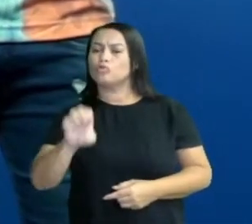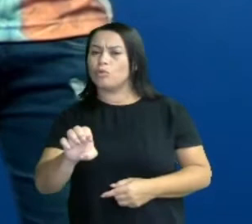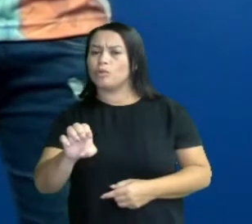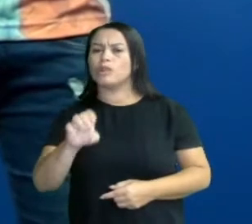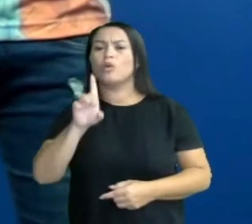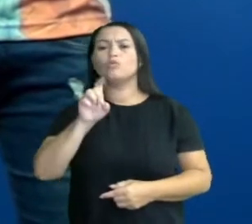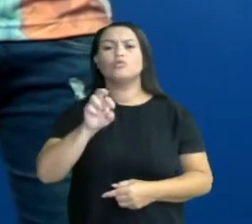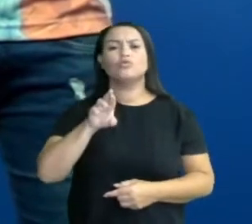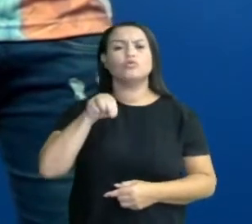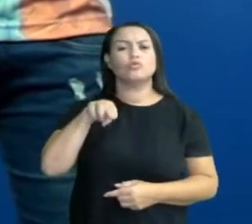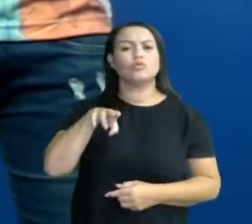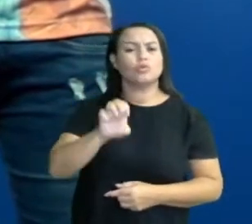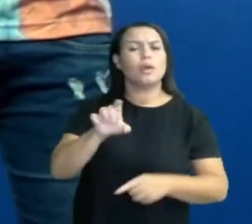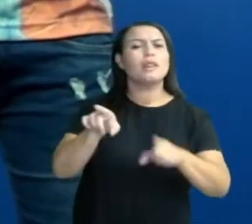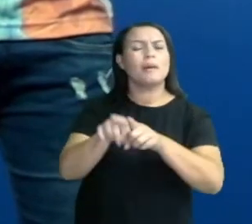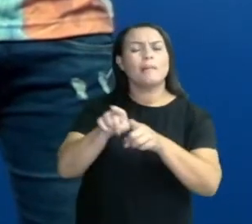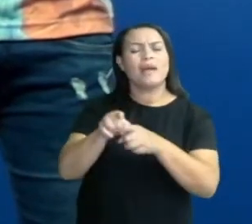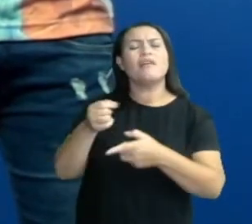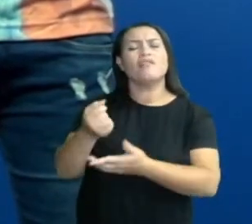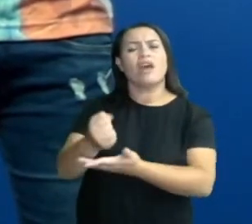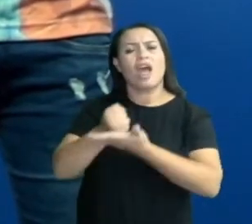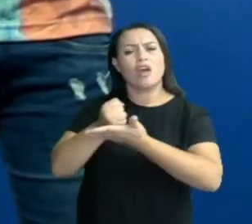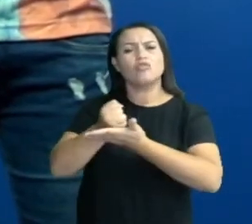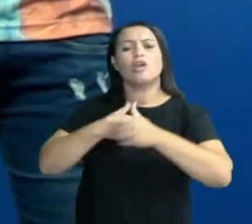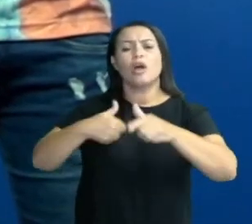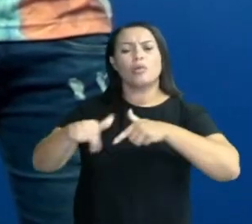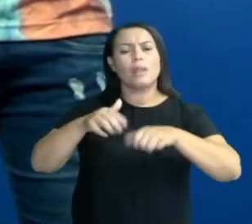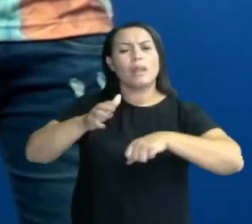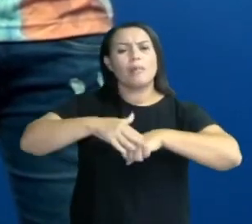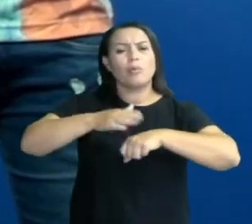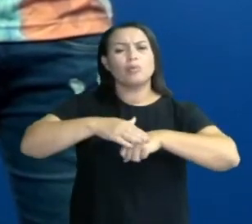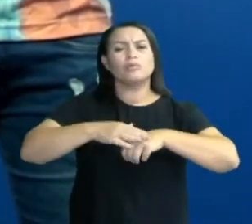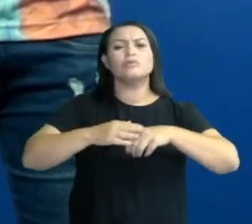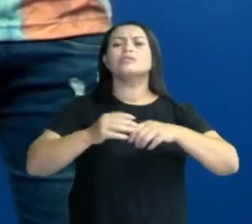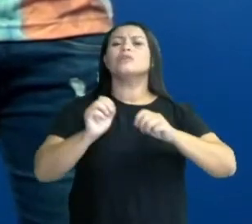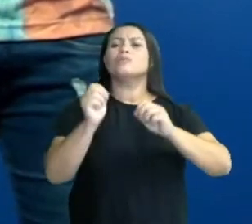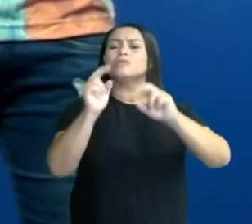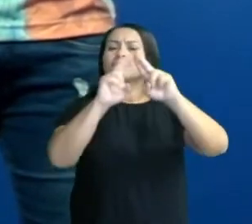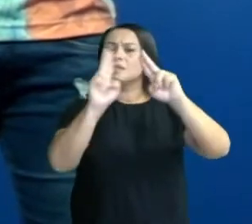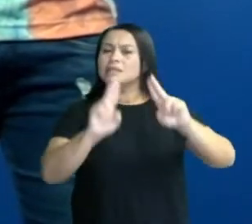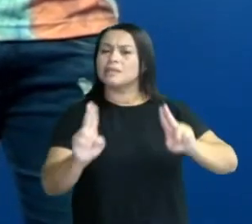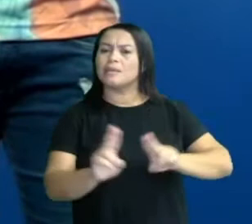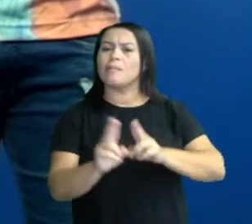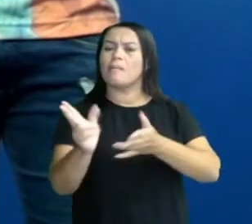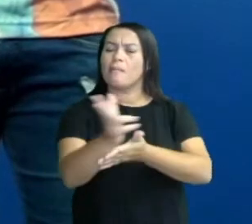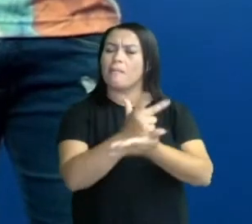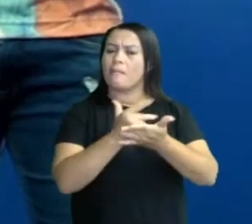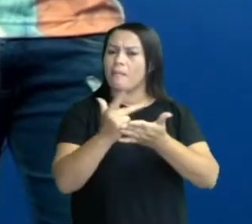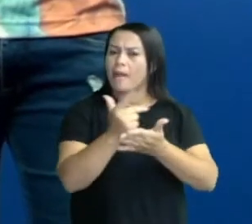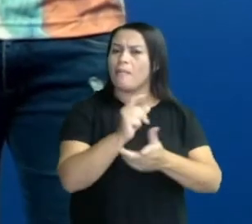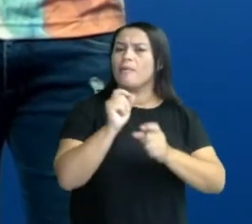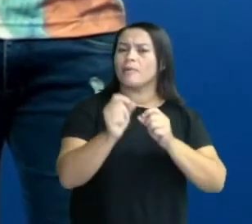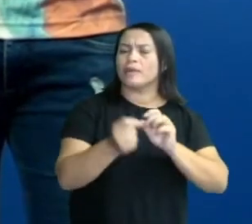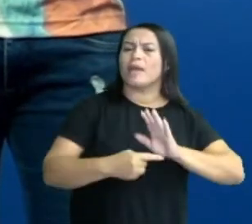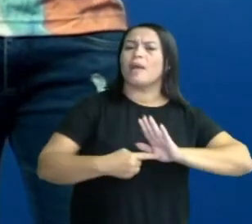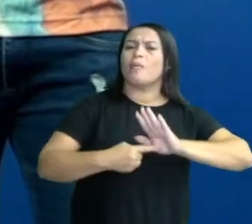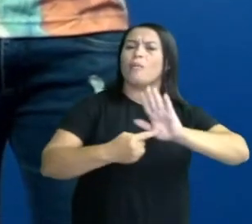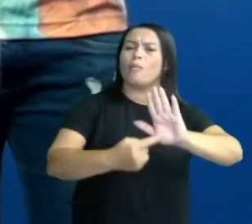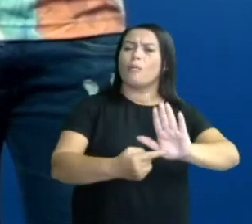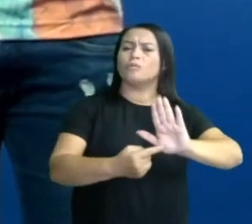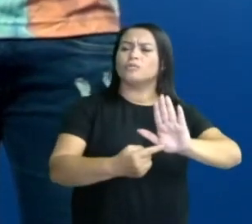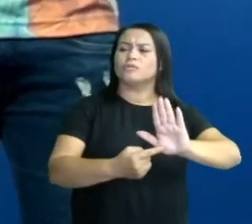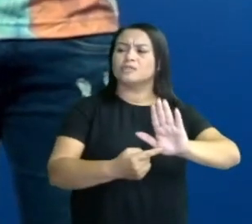também nesse trabalho da produção cartográfica, da produção de mapas, que, como eu falei, nada mais é do que a